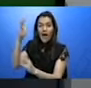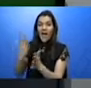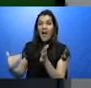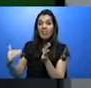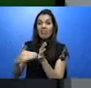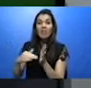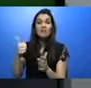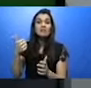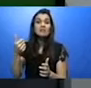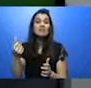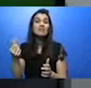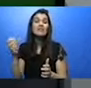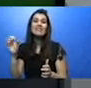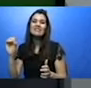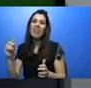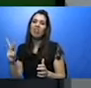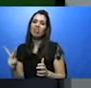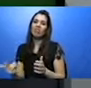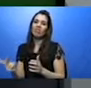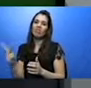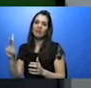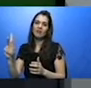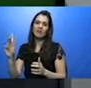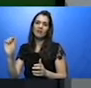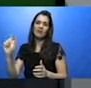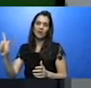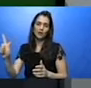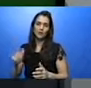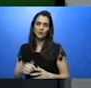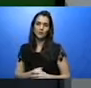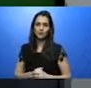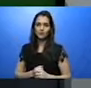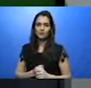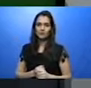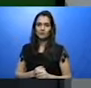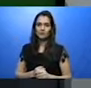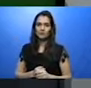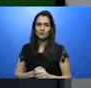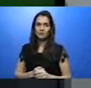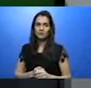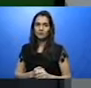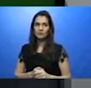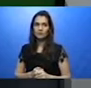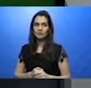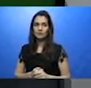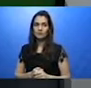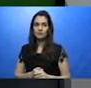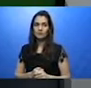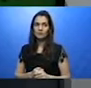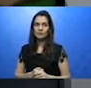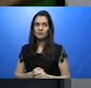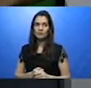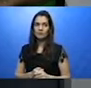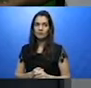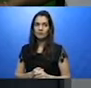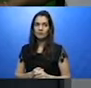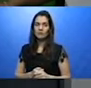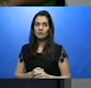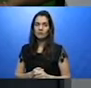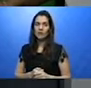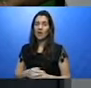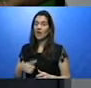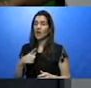né, de 50, porque se ele tiver 25, 2 adultos, né, 25 mais 25, 50 quilos. Ela só resiste